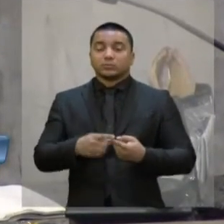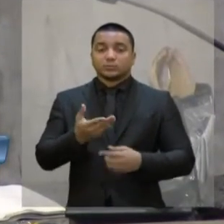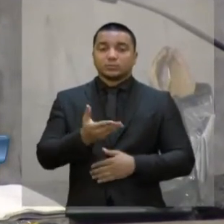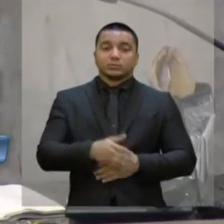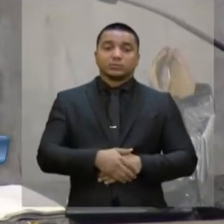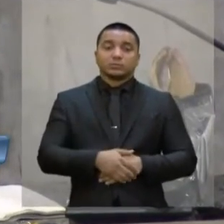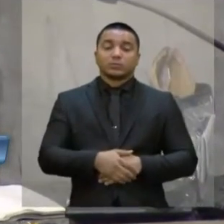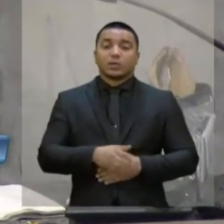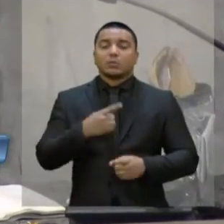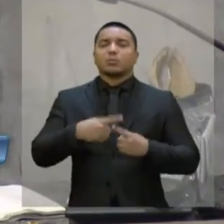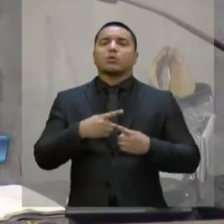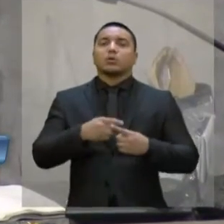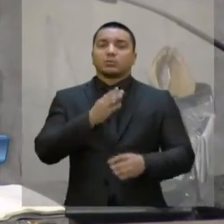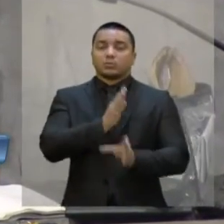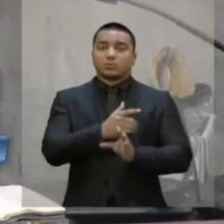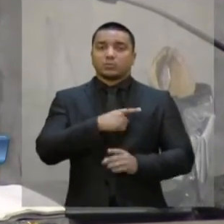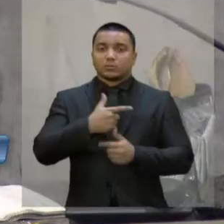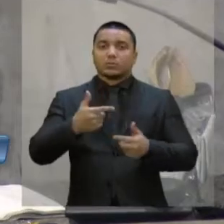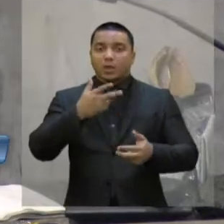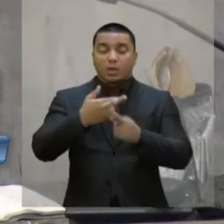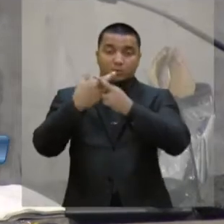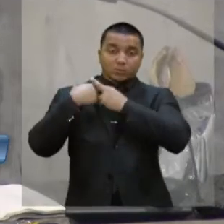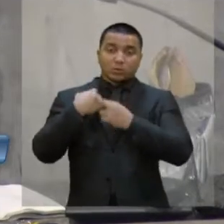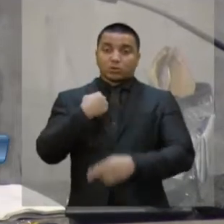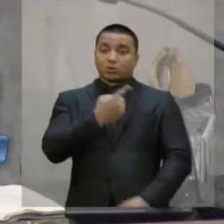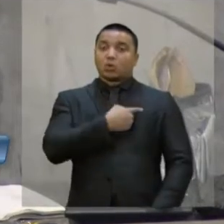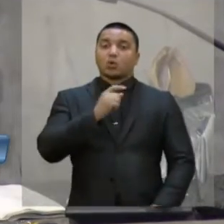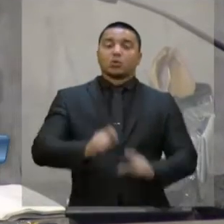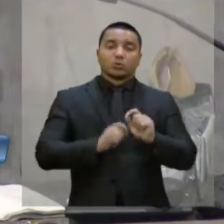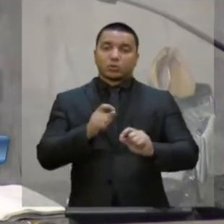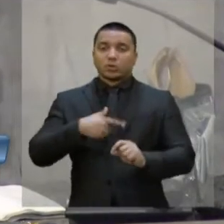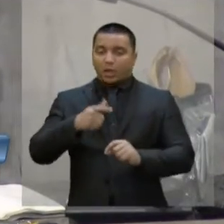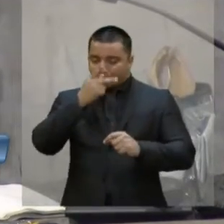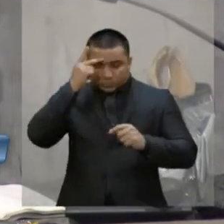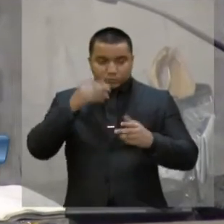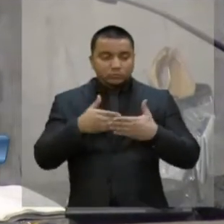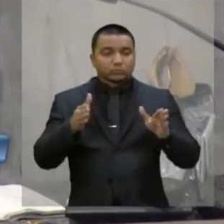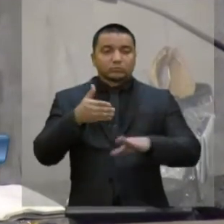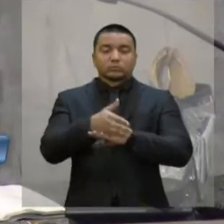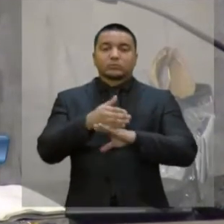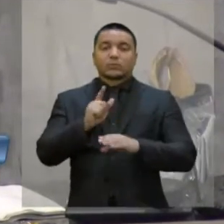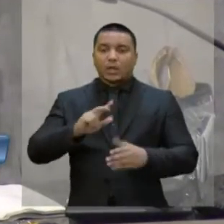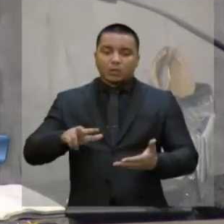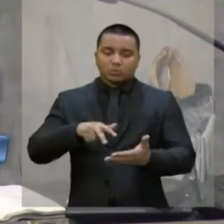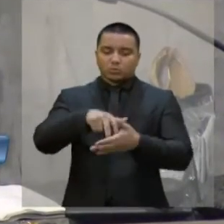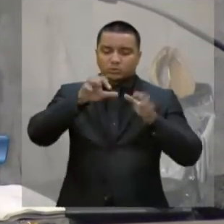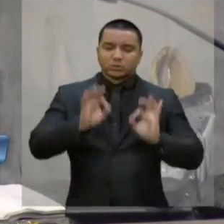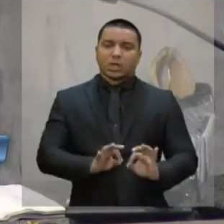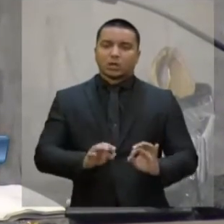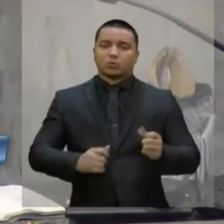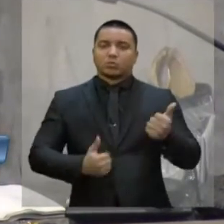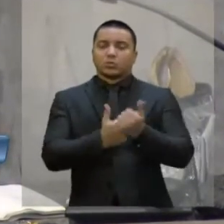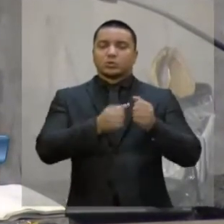Vossa Excelência nesse sentido, porque verdadeiramente é dever de nós, como pessoas públicas, nos posicionarmos do lado que